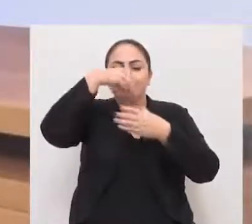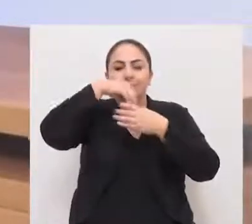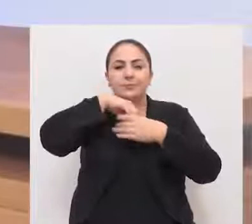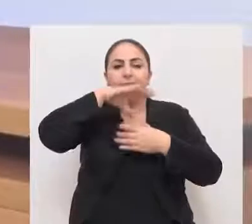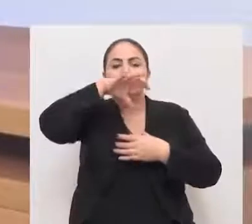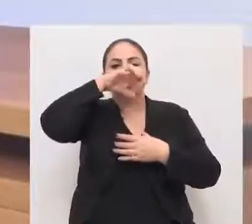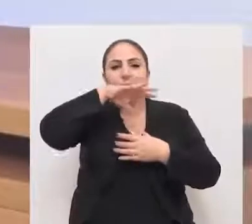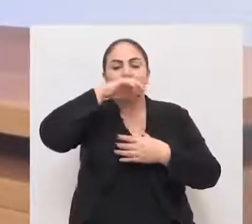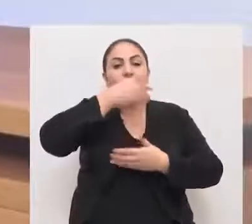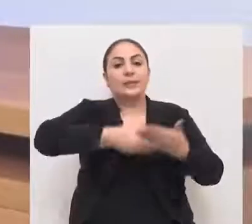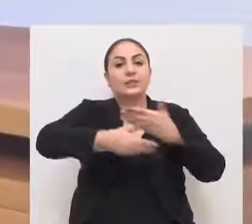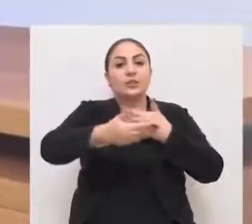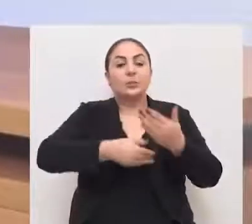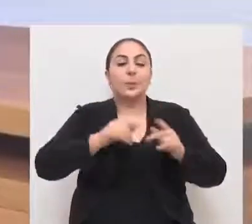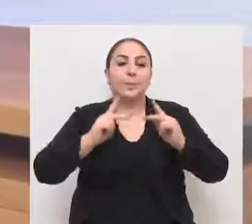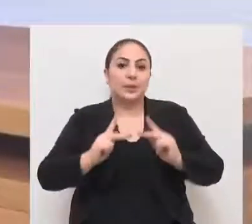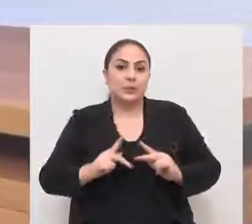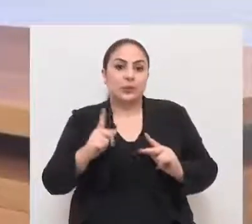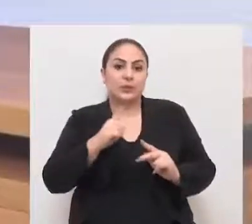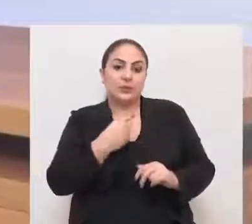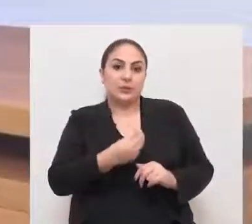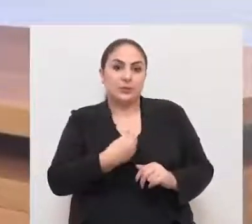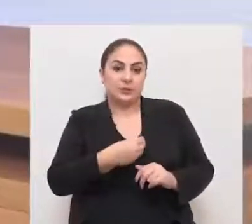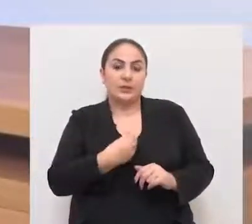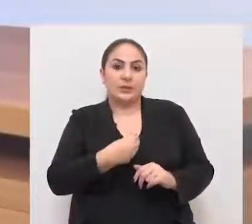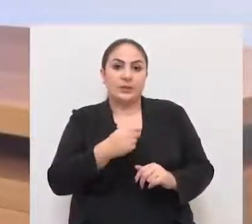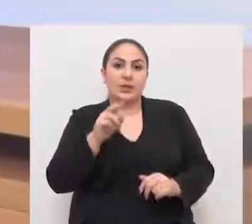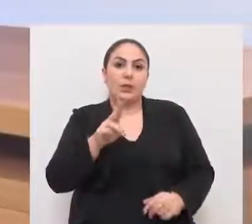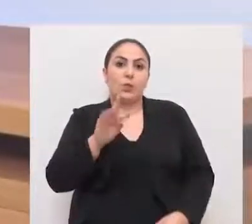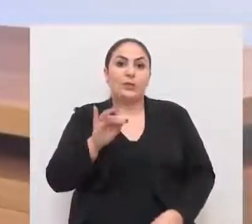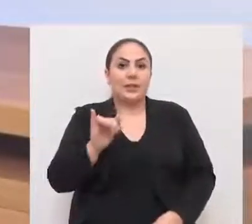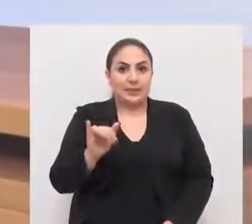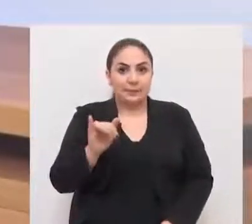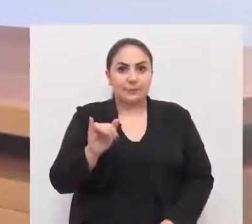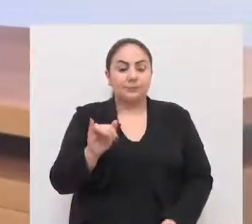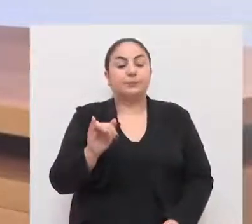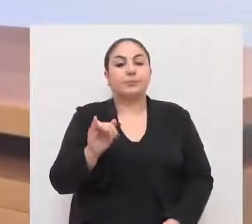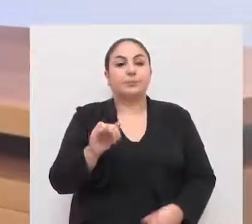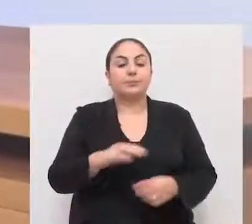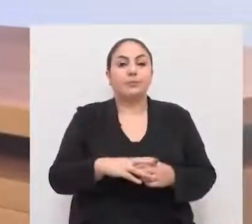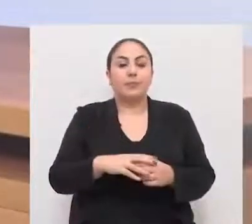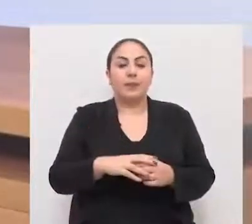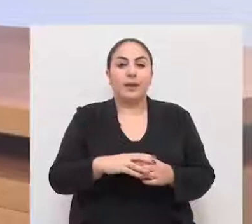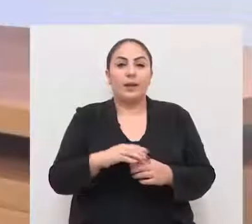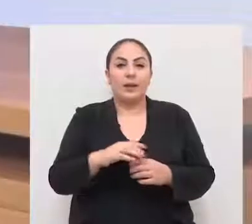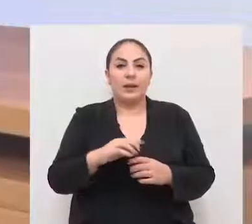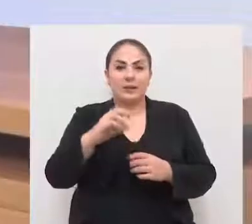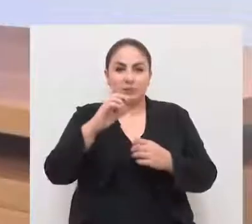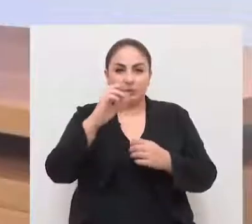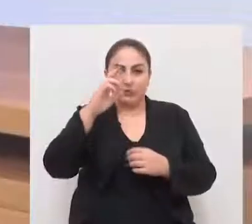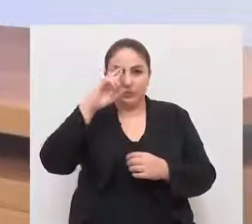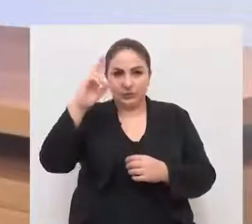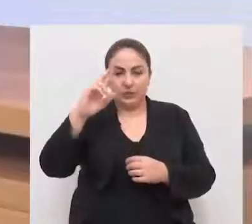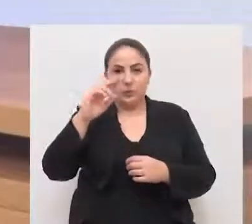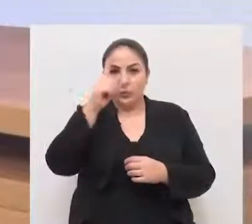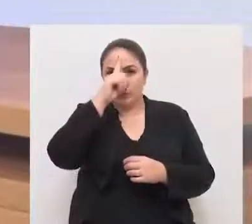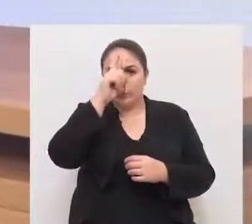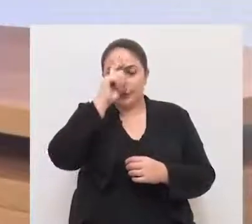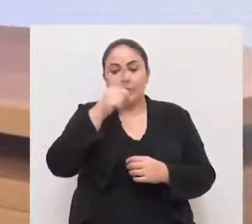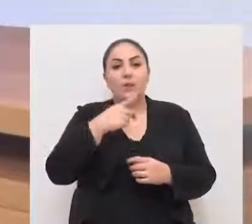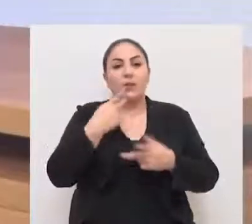serão utilizados para o atendimento de pacientes internados nas UTIs. A direção do hospital falou